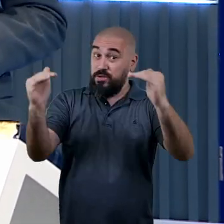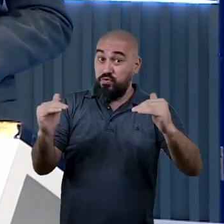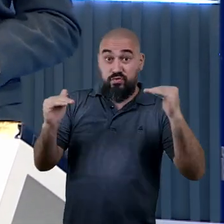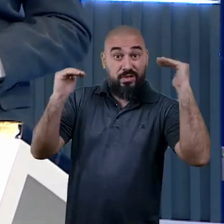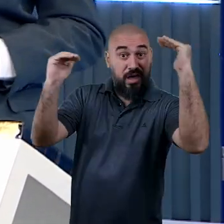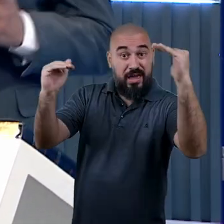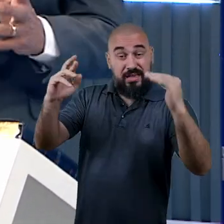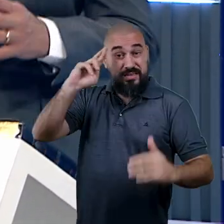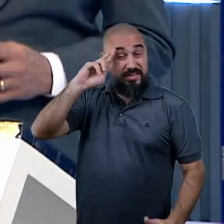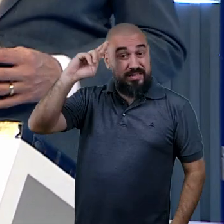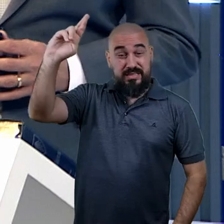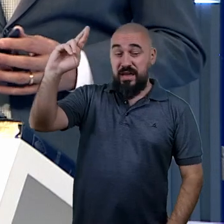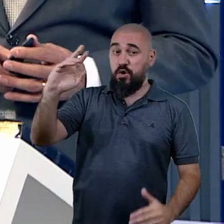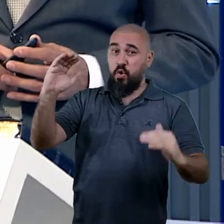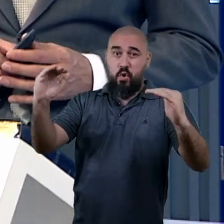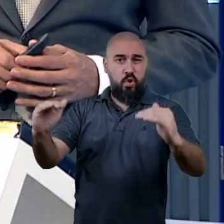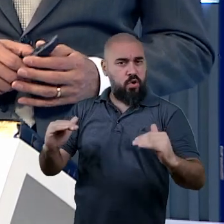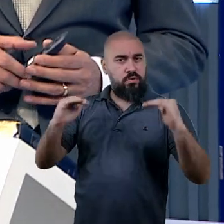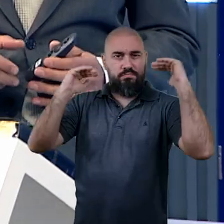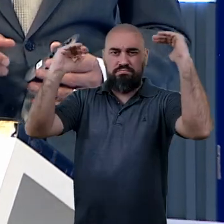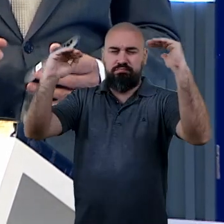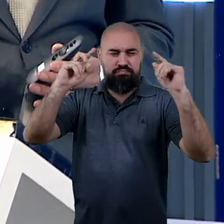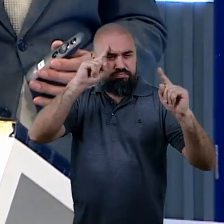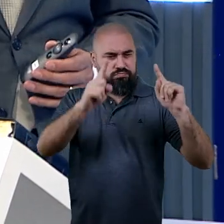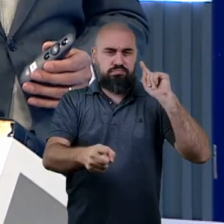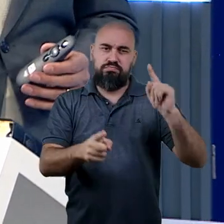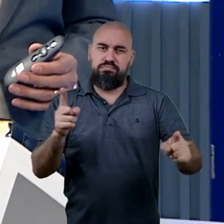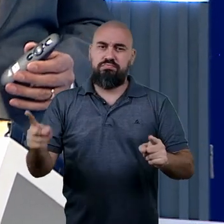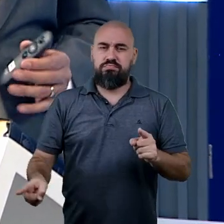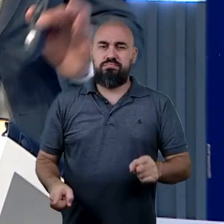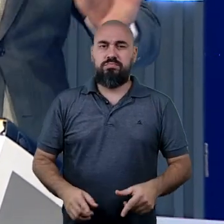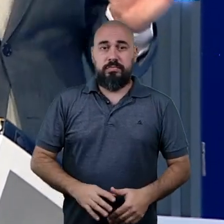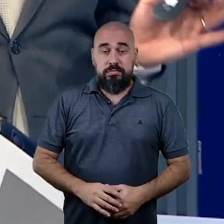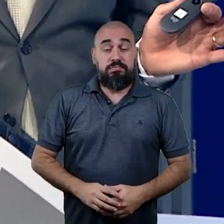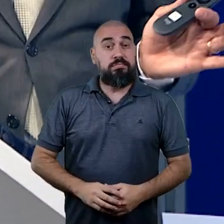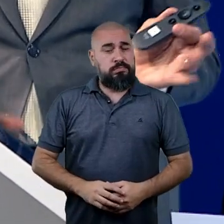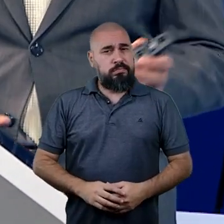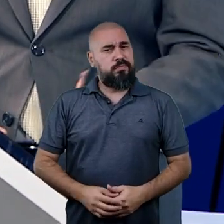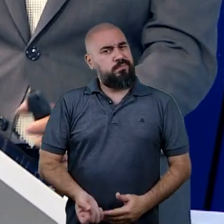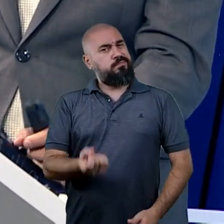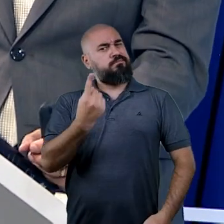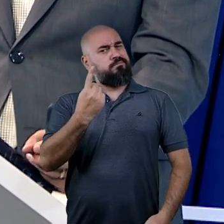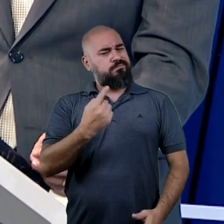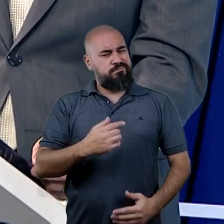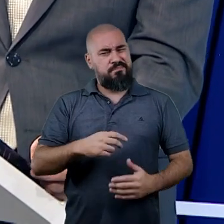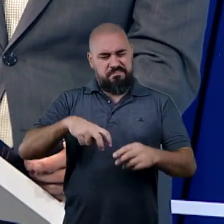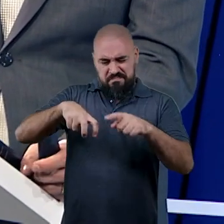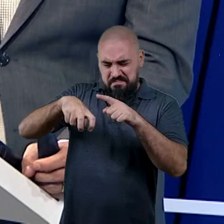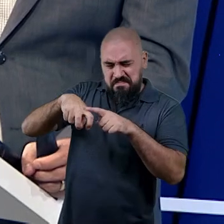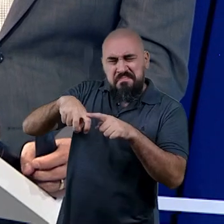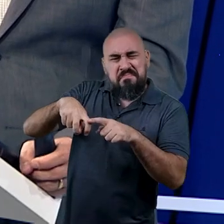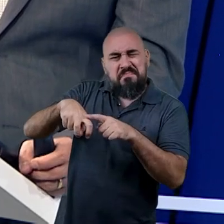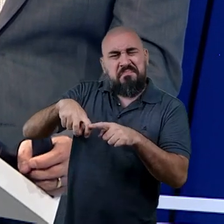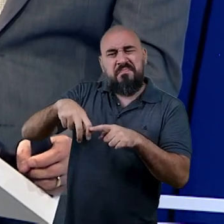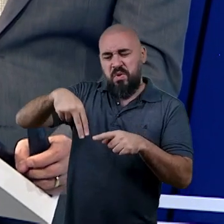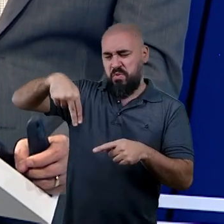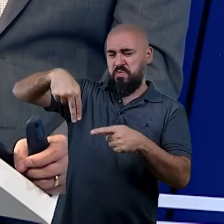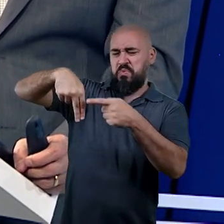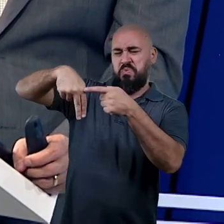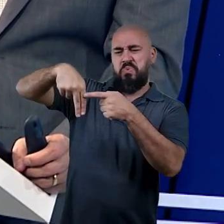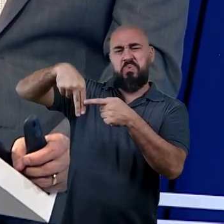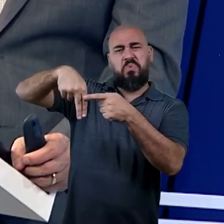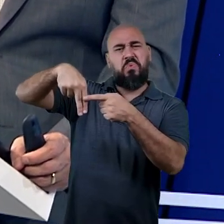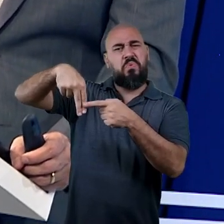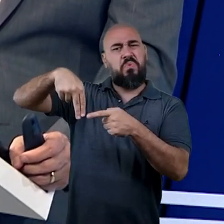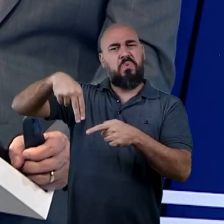informação contundente. No manto até podemos entender, agora, na